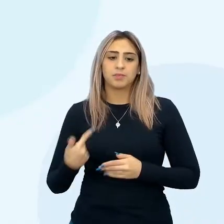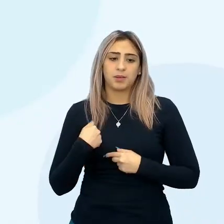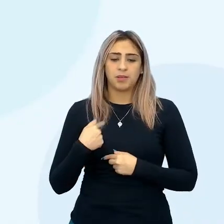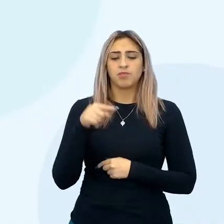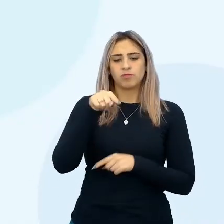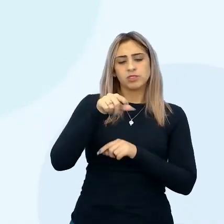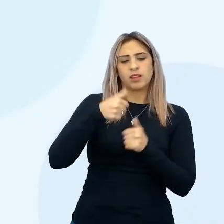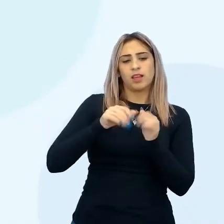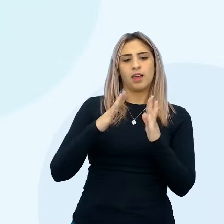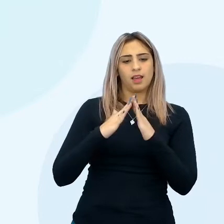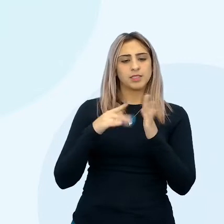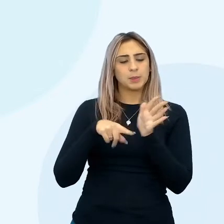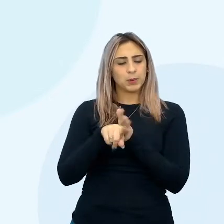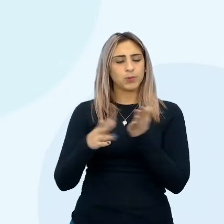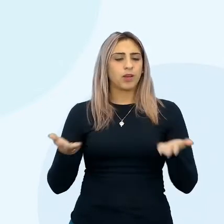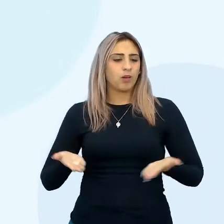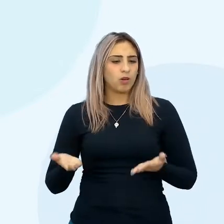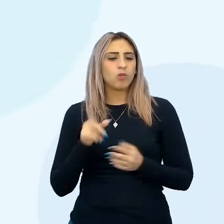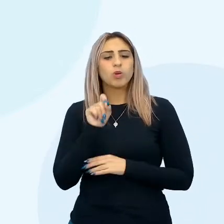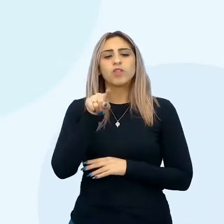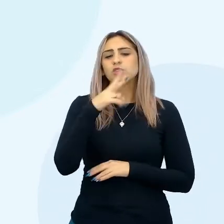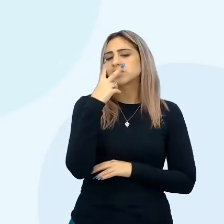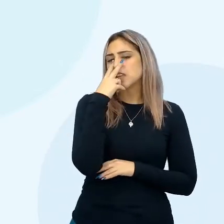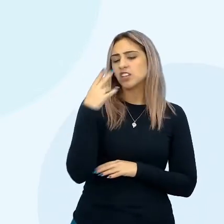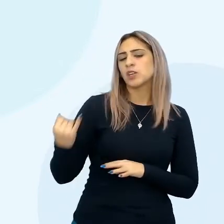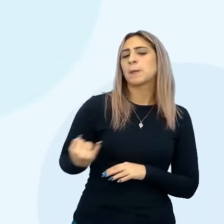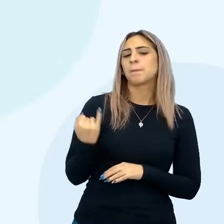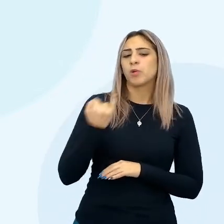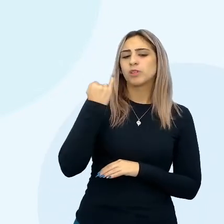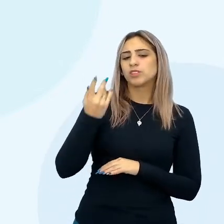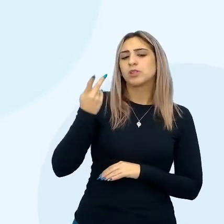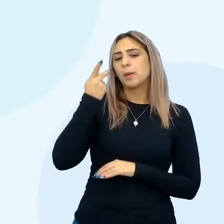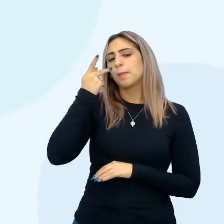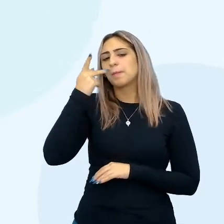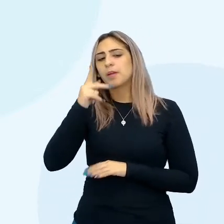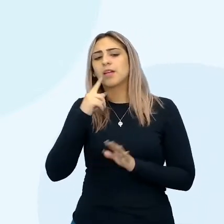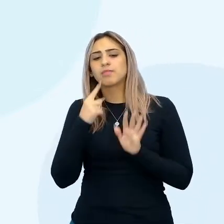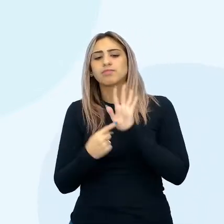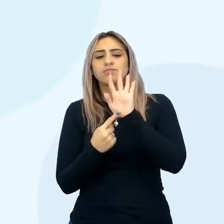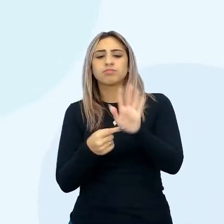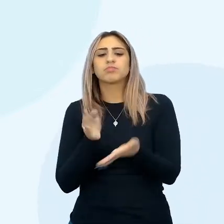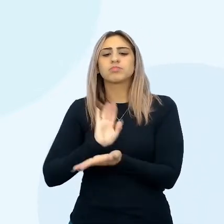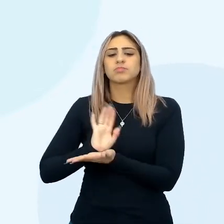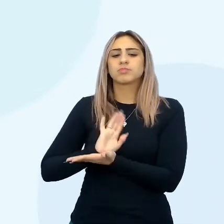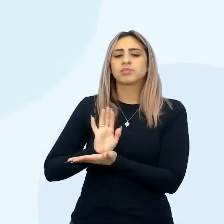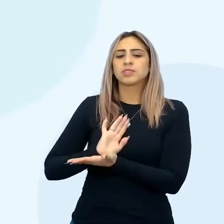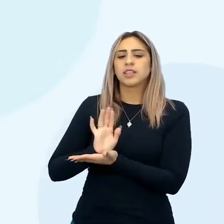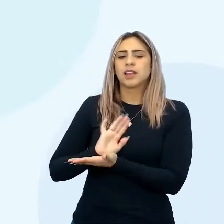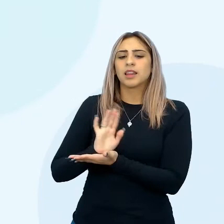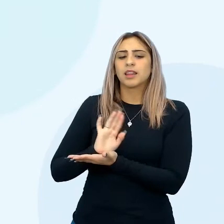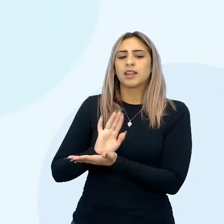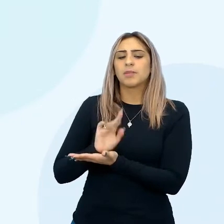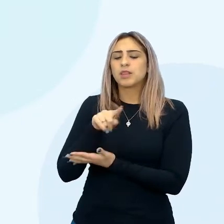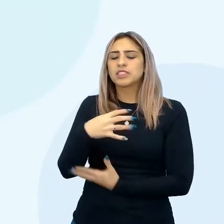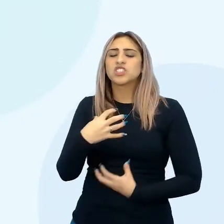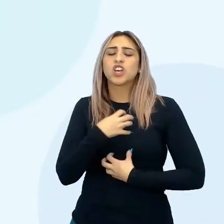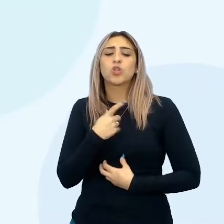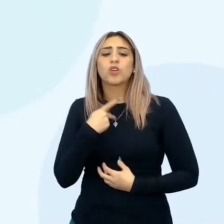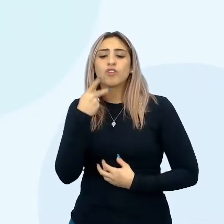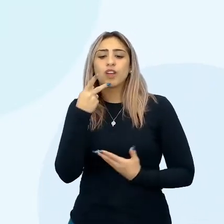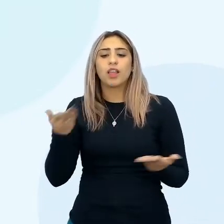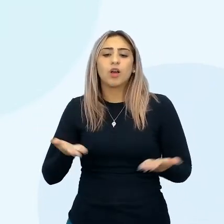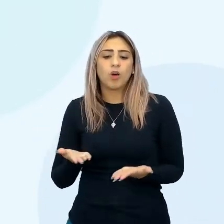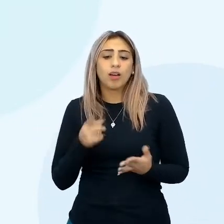casa. O que você considera importante para uma mostra de cinema nesses moldes que eu falei aqui agora? Eu acho que é